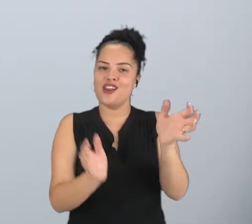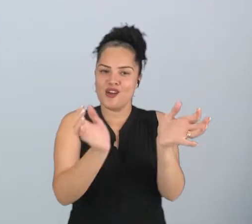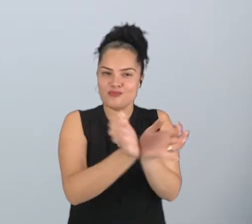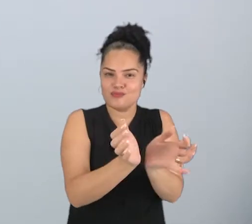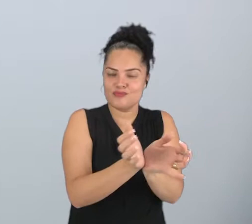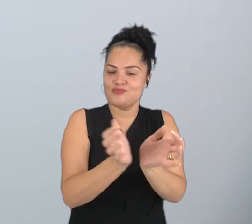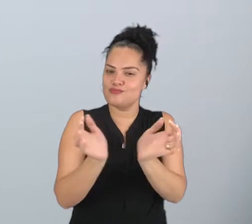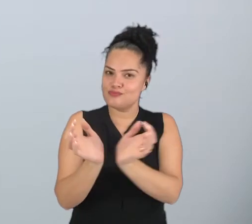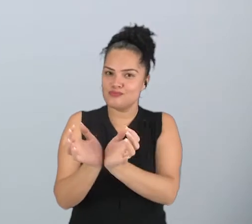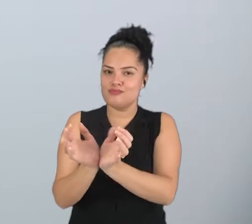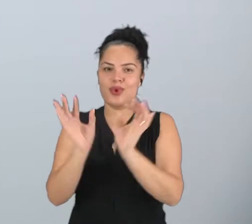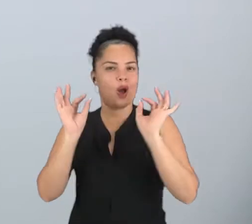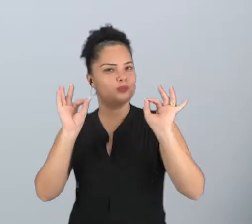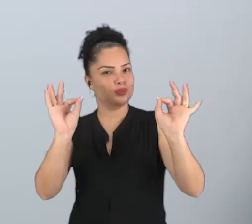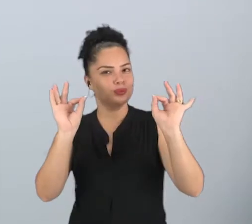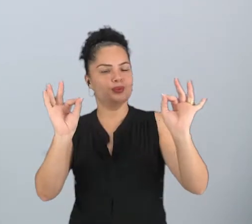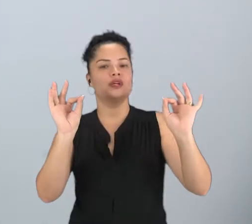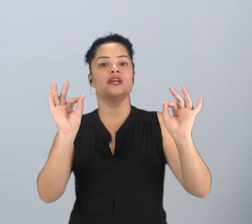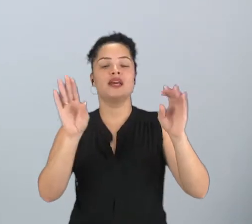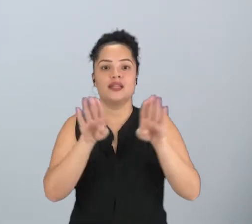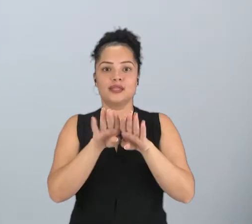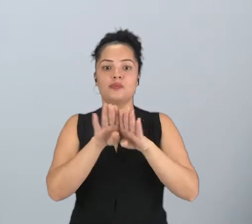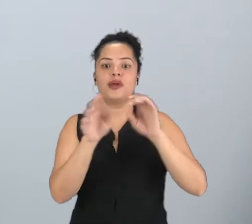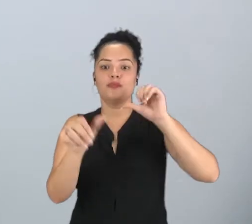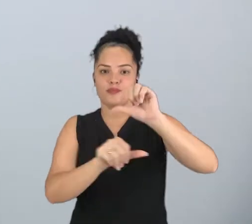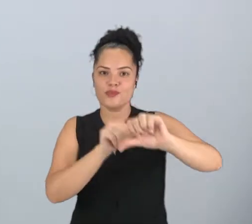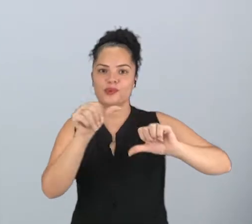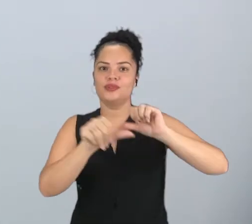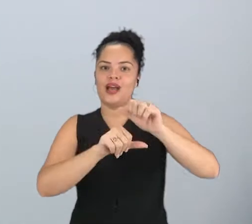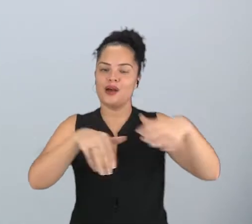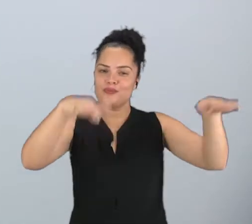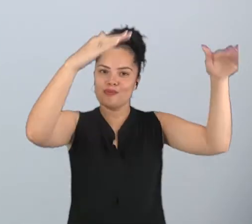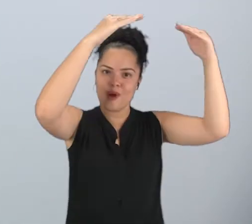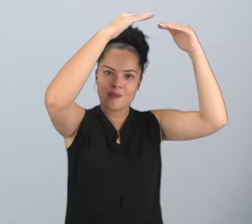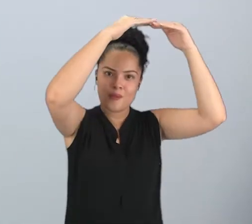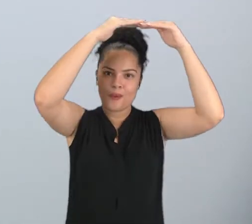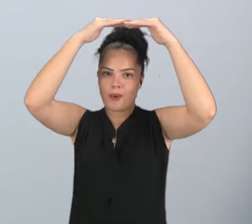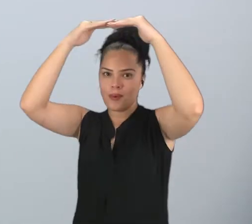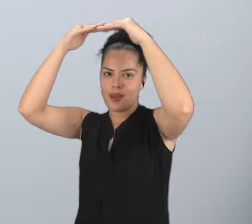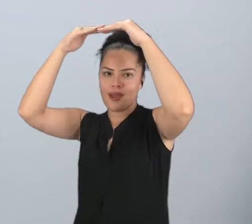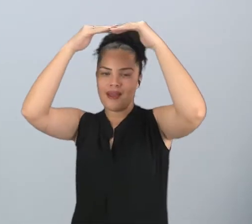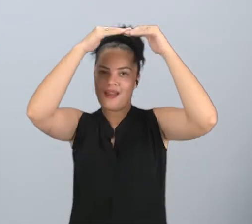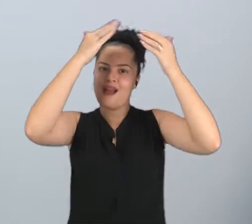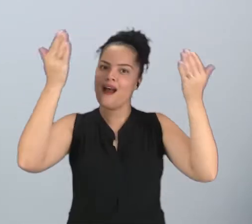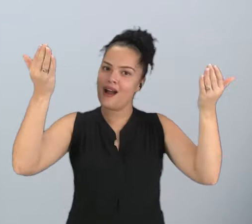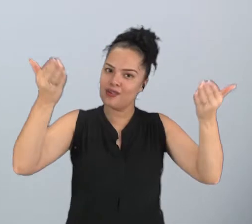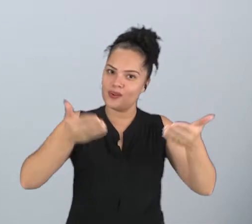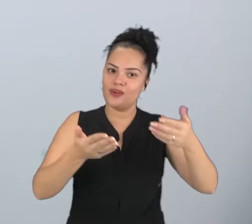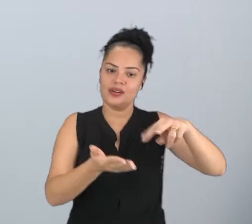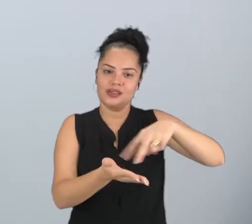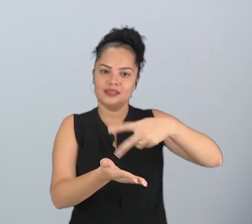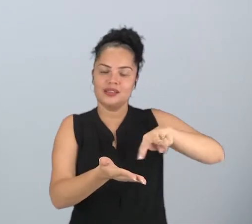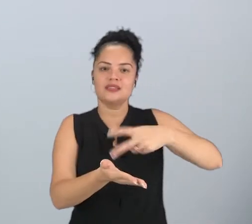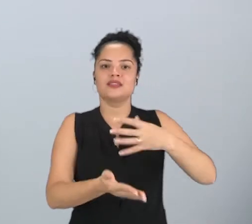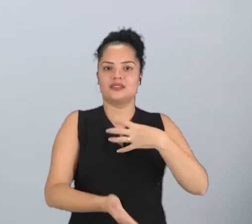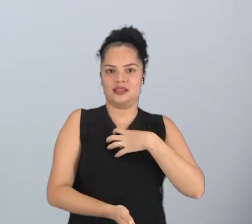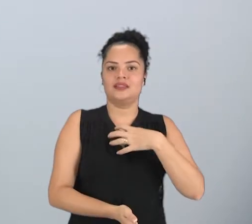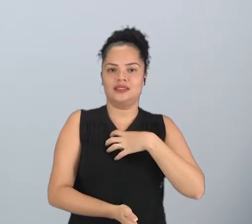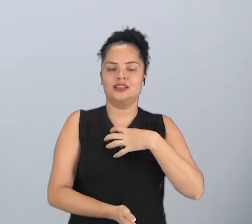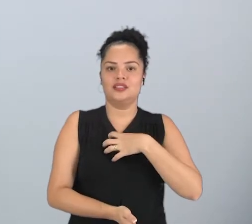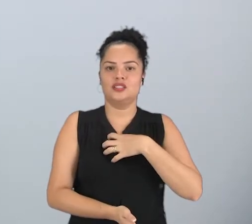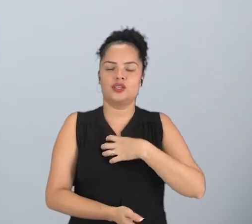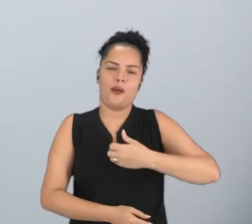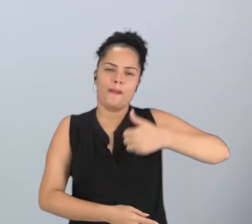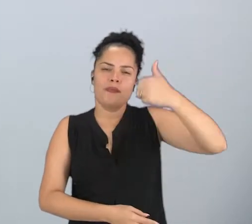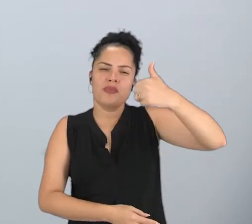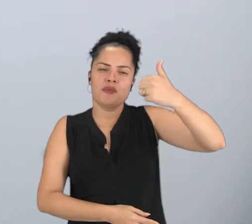sendo transformados até chegar ao balé que nós temos hoje e outras danças também bem características. A